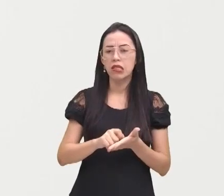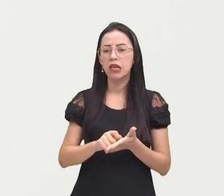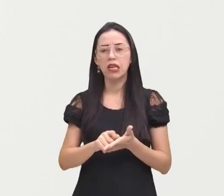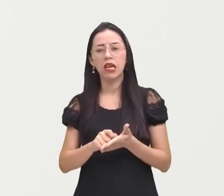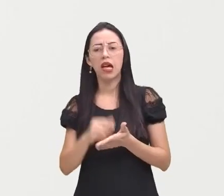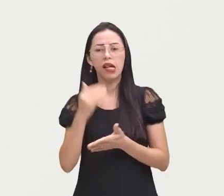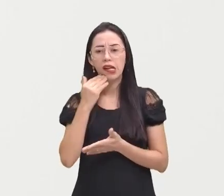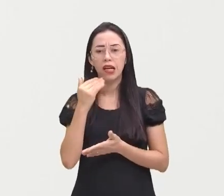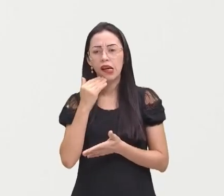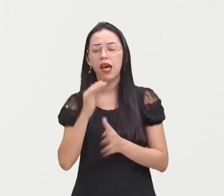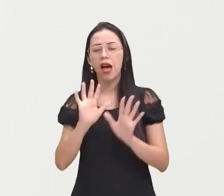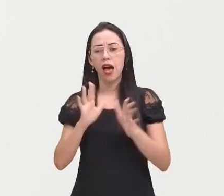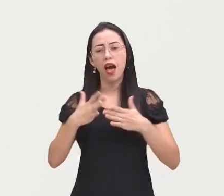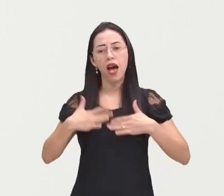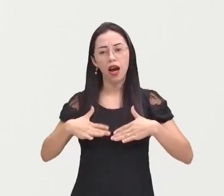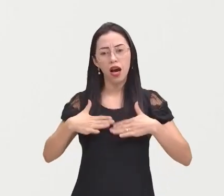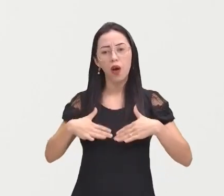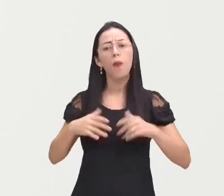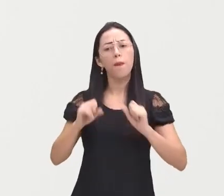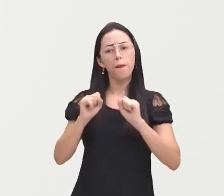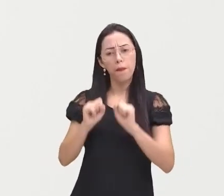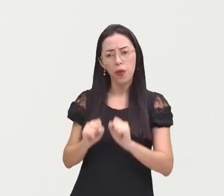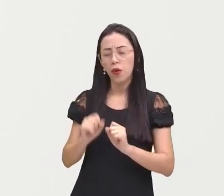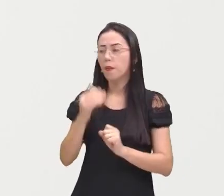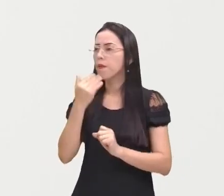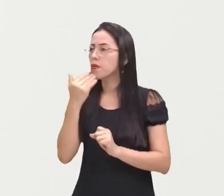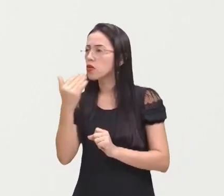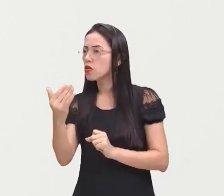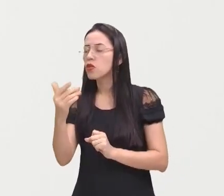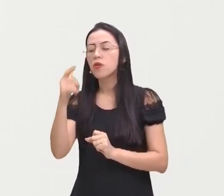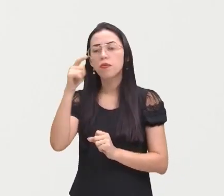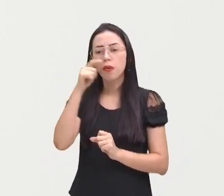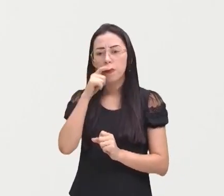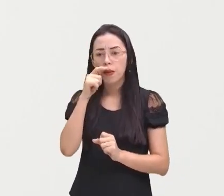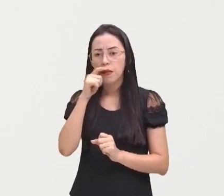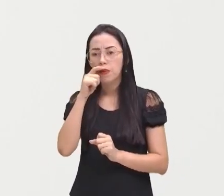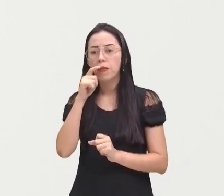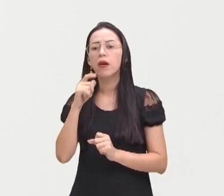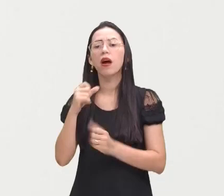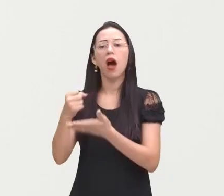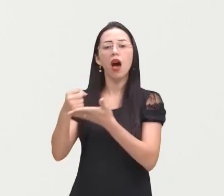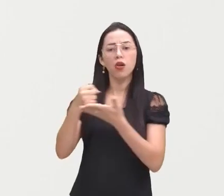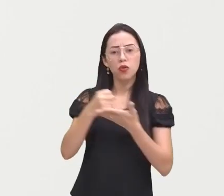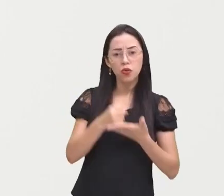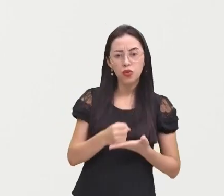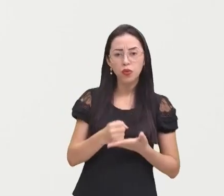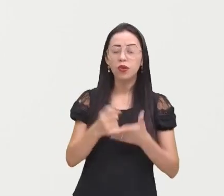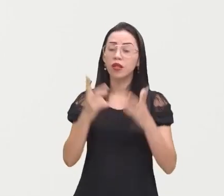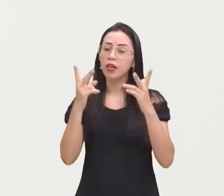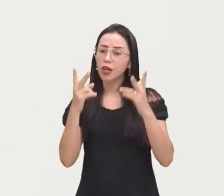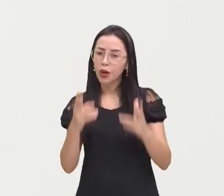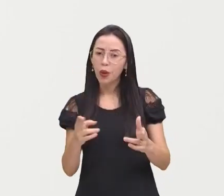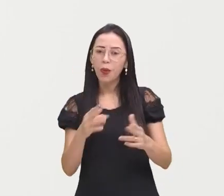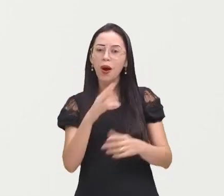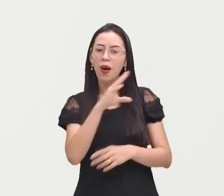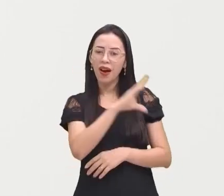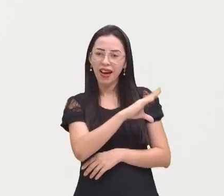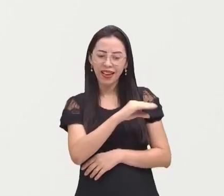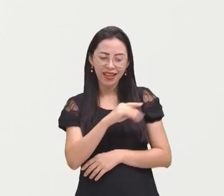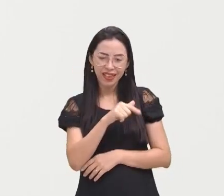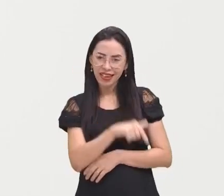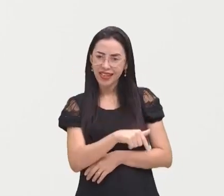ou mamãe, para escrever um relato de experiência, que nem o Davi. O Davi, ele pediu ajuda